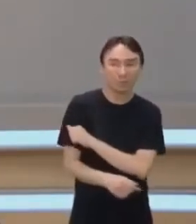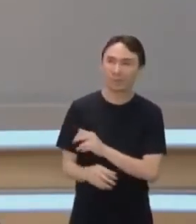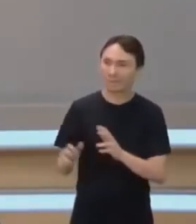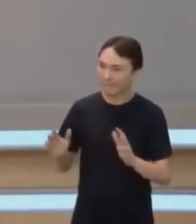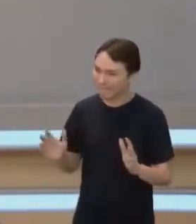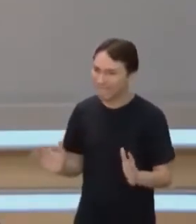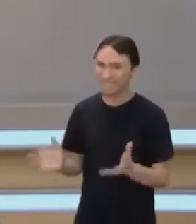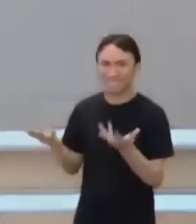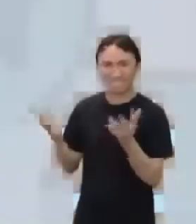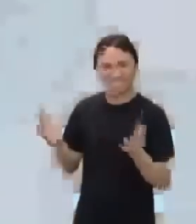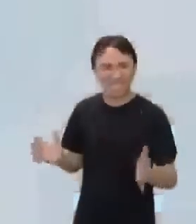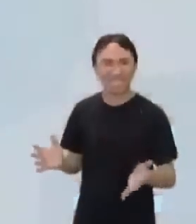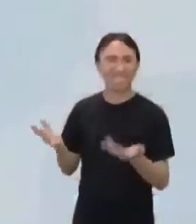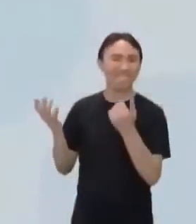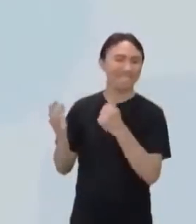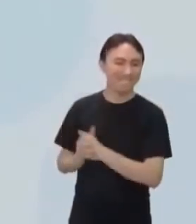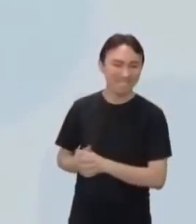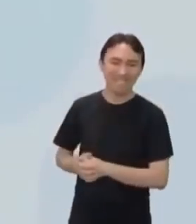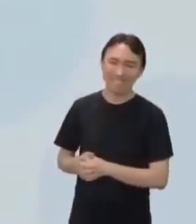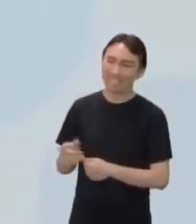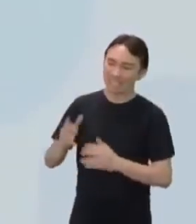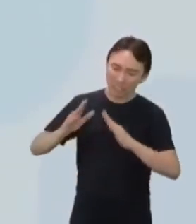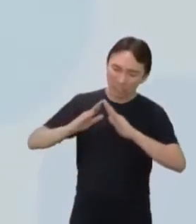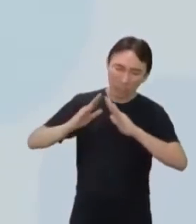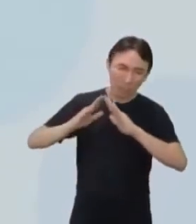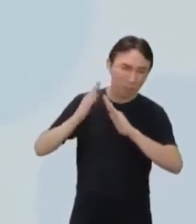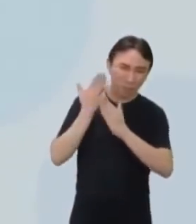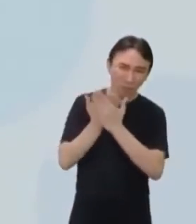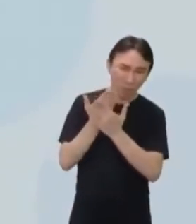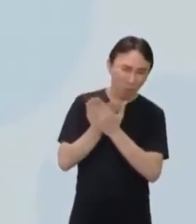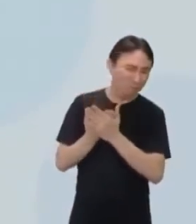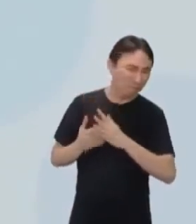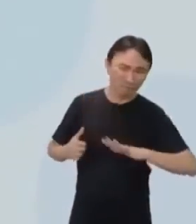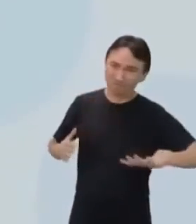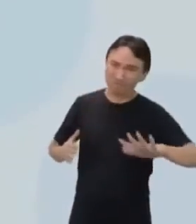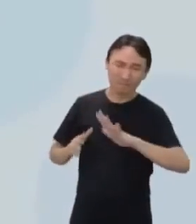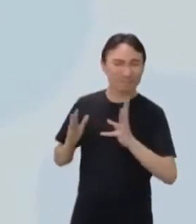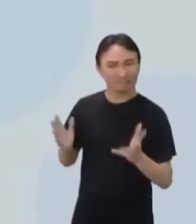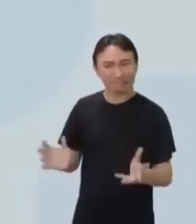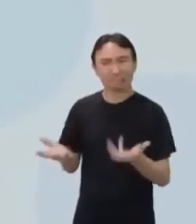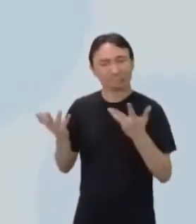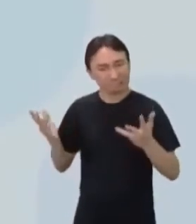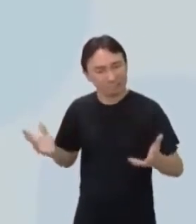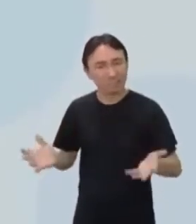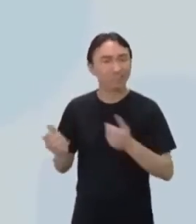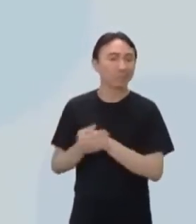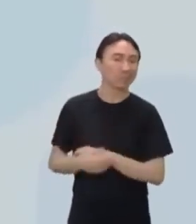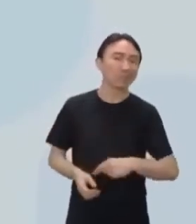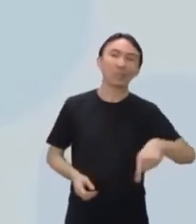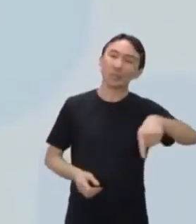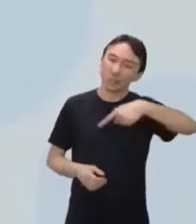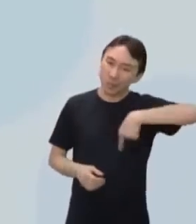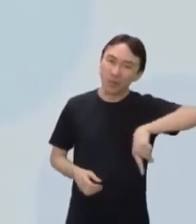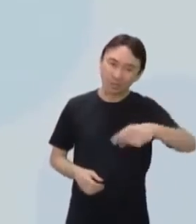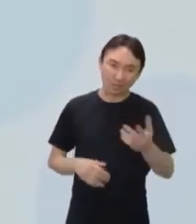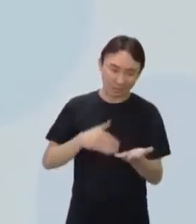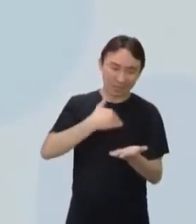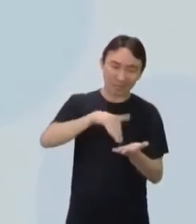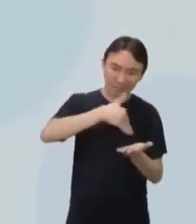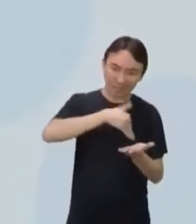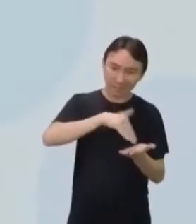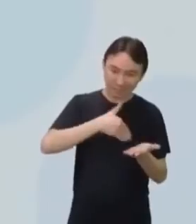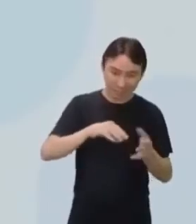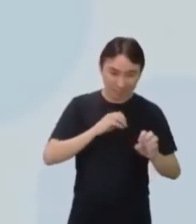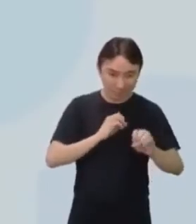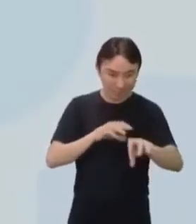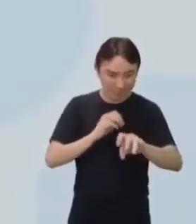tá bom? Mobilizar a nossa comunidade escolar. E nós, enquanto rede, enquanto secretaria, vamos dar o apoio, o suporte